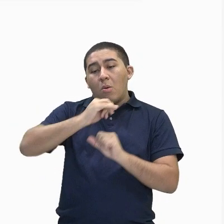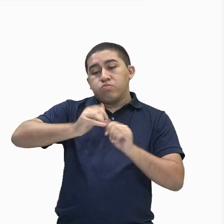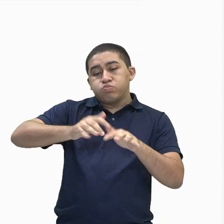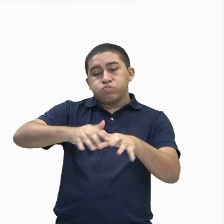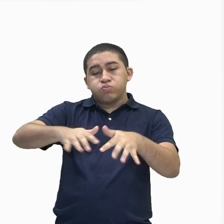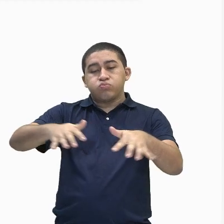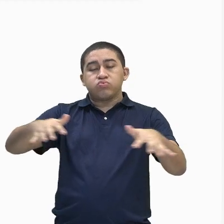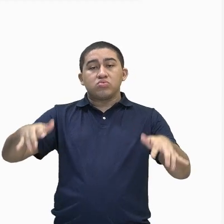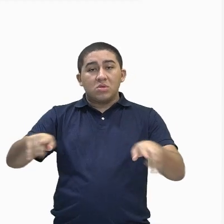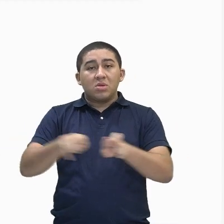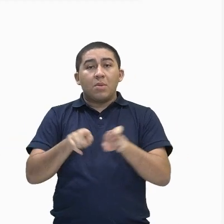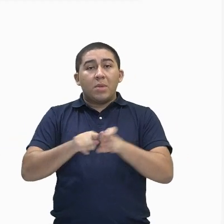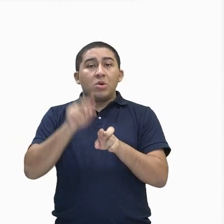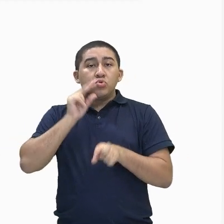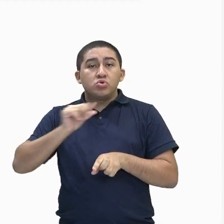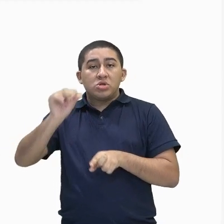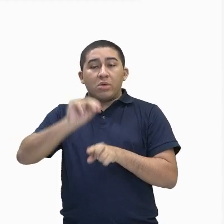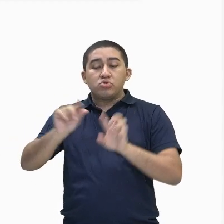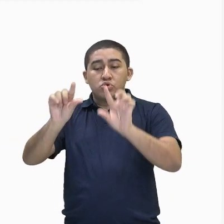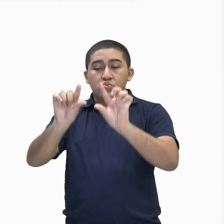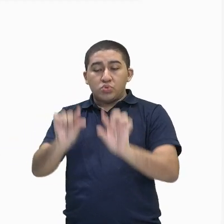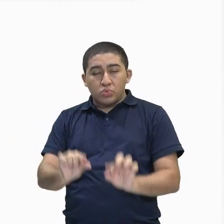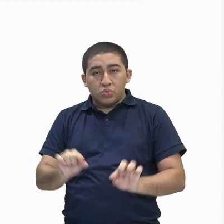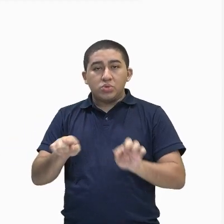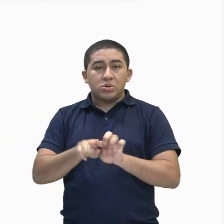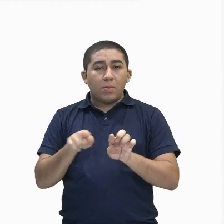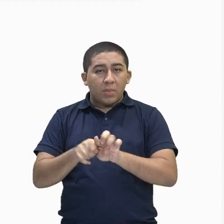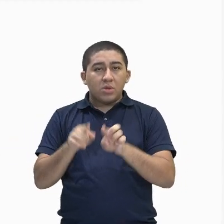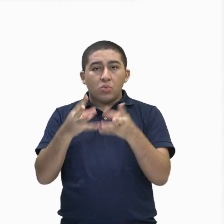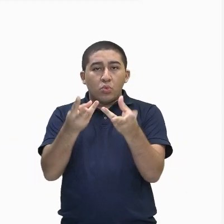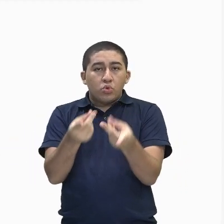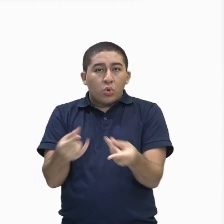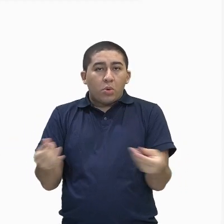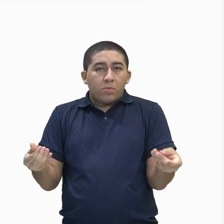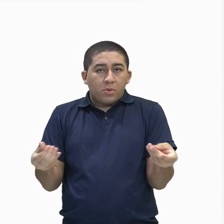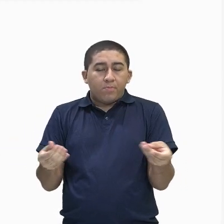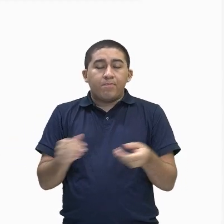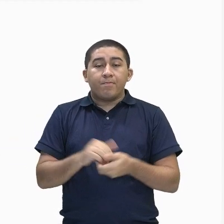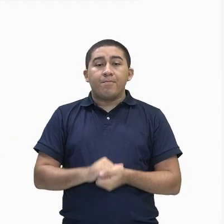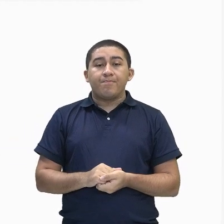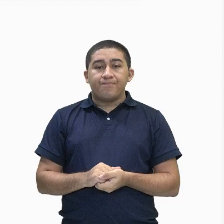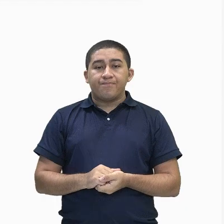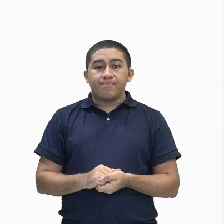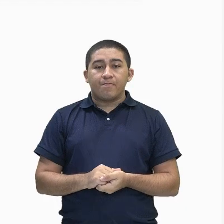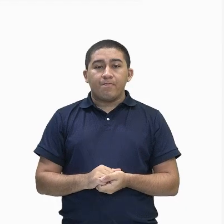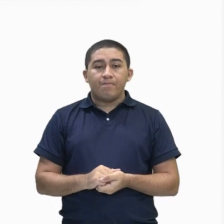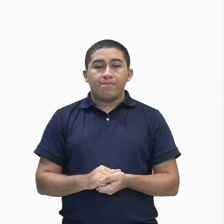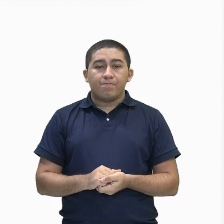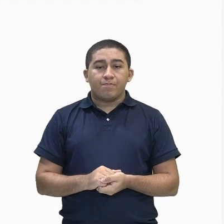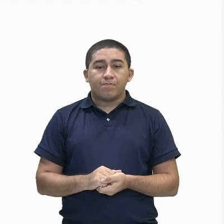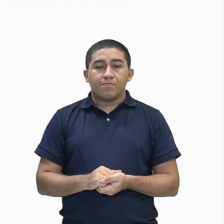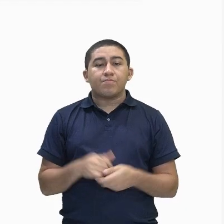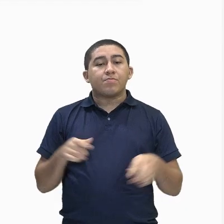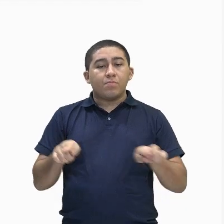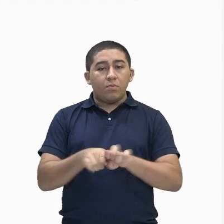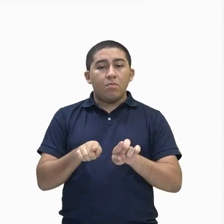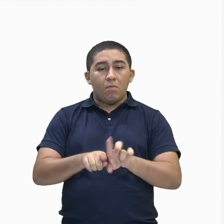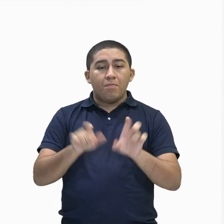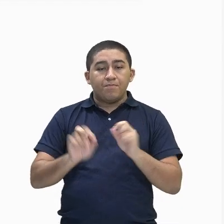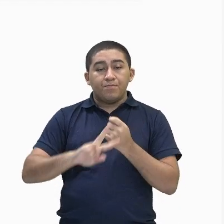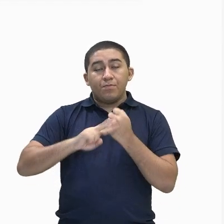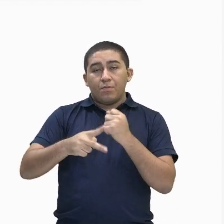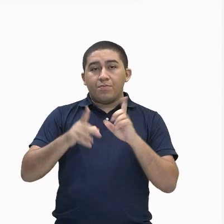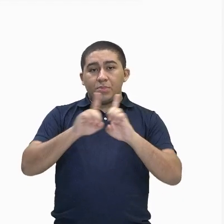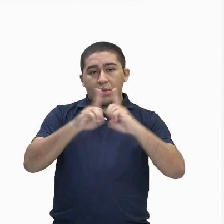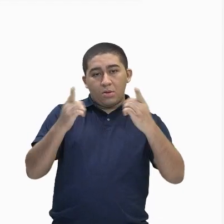diminuindo a salinidade, ou seja, diluindo todo aquele sal que está concentrado no mar, e, consequentemente, a